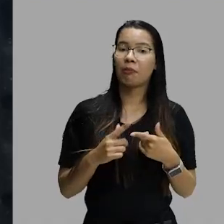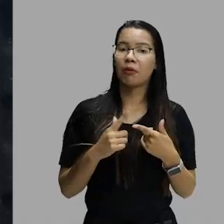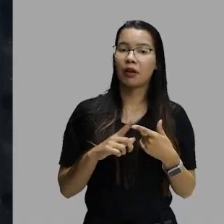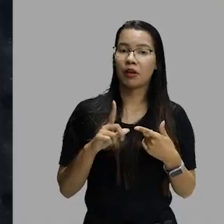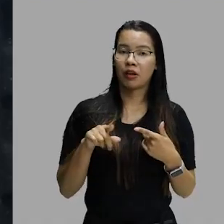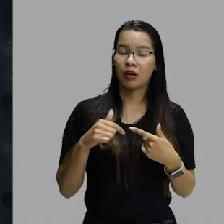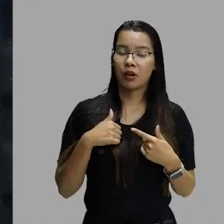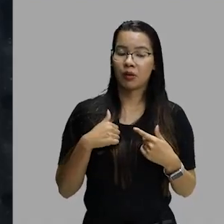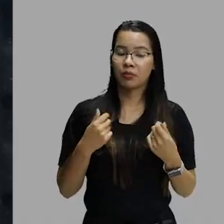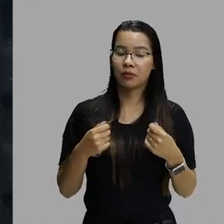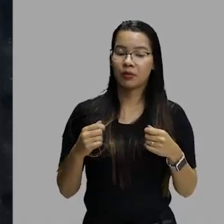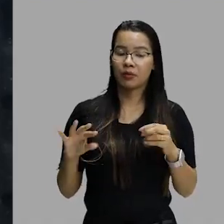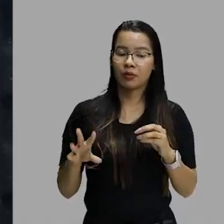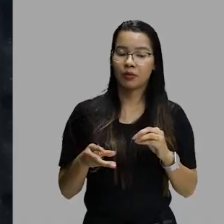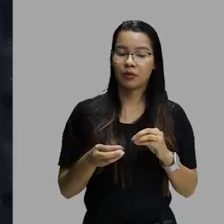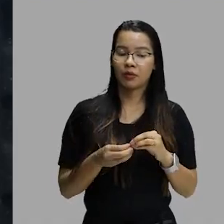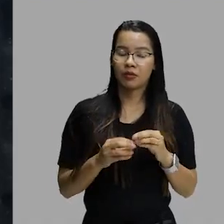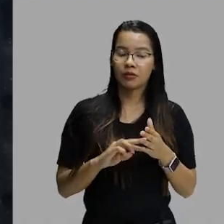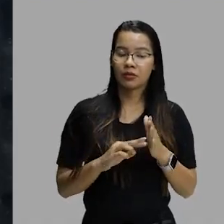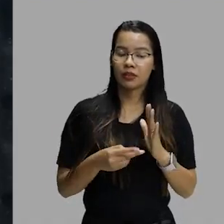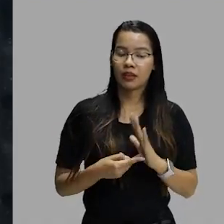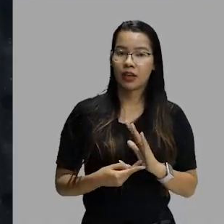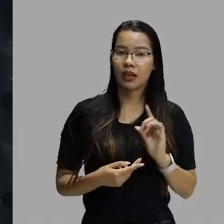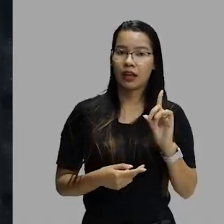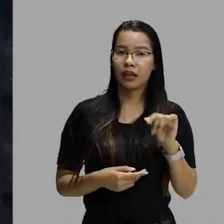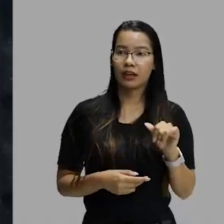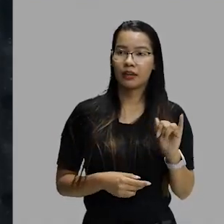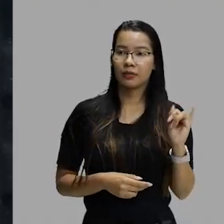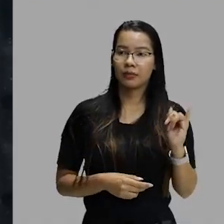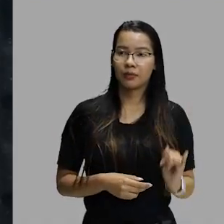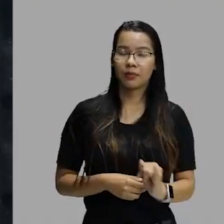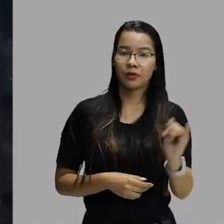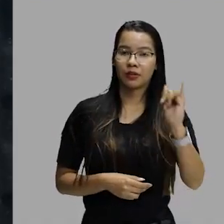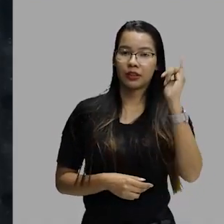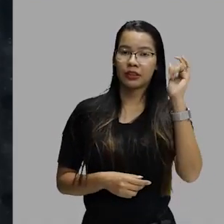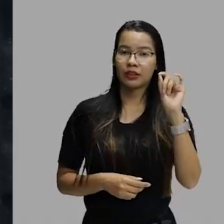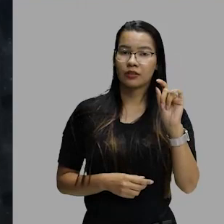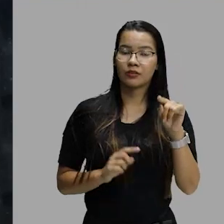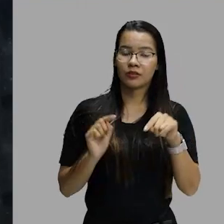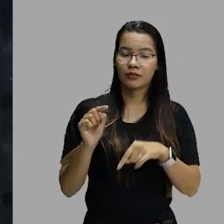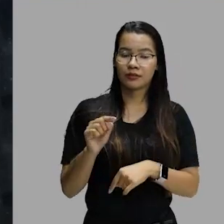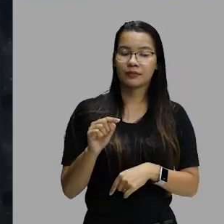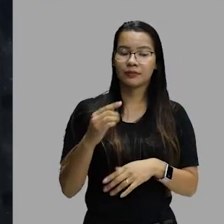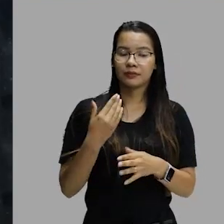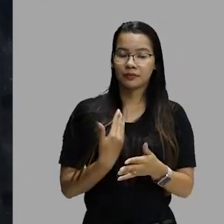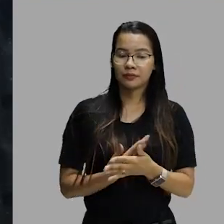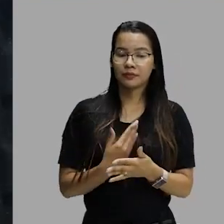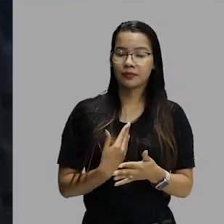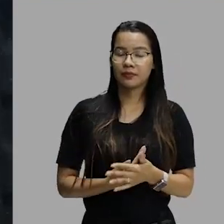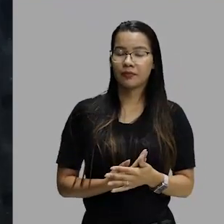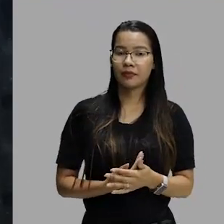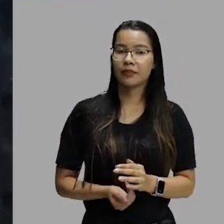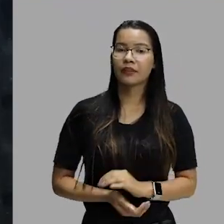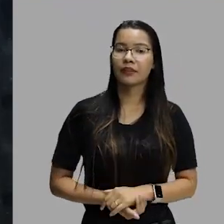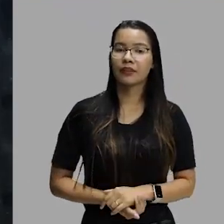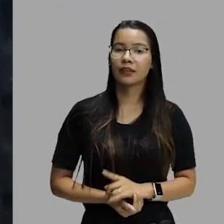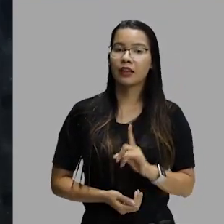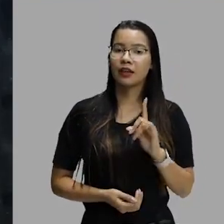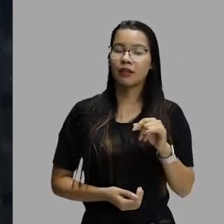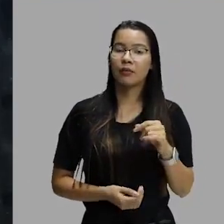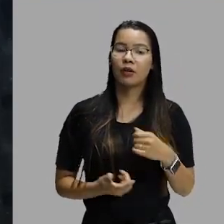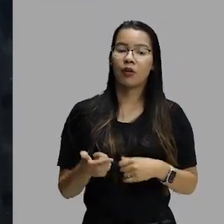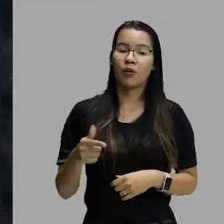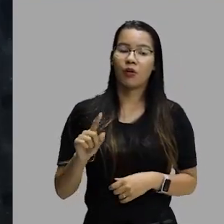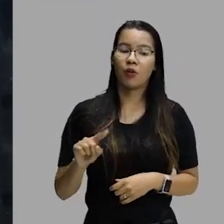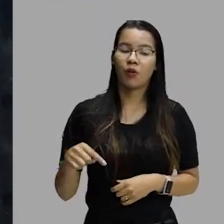complementar esse sentido. É importante que vocês estudem. Vocês estudem é uma